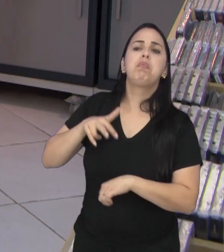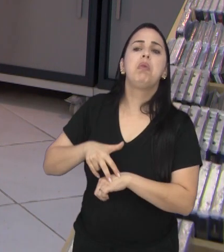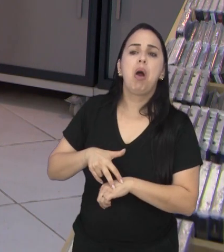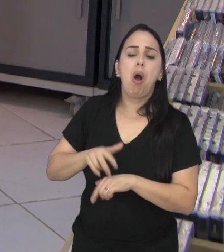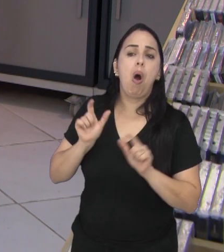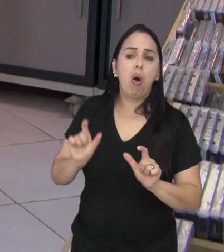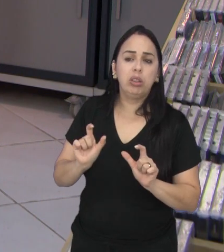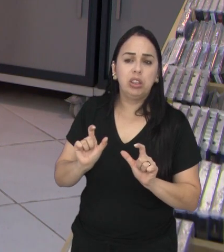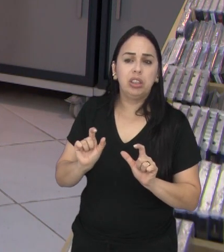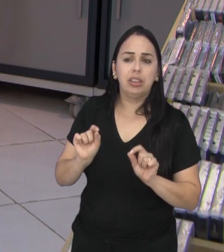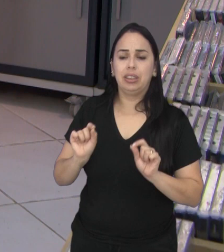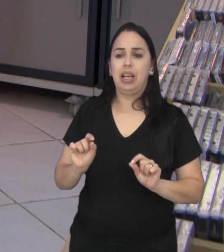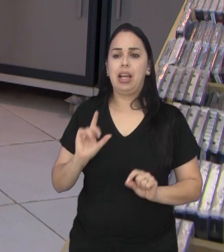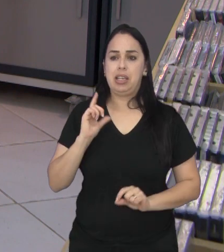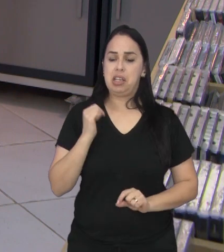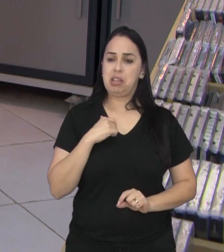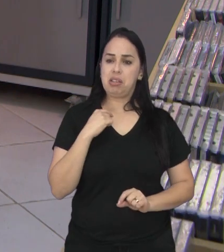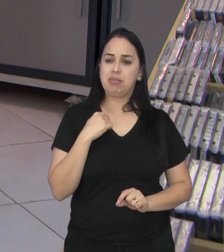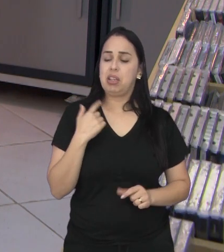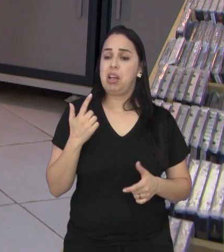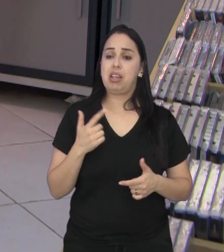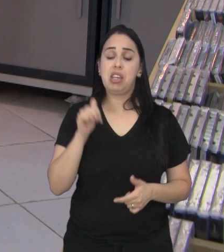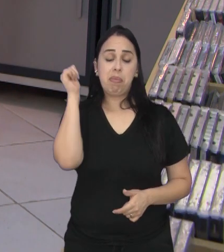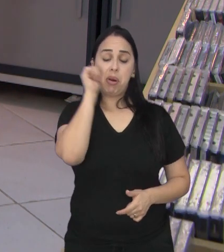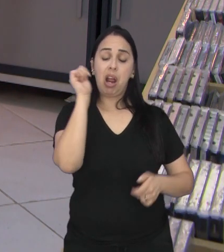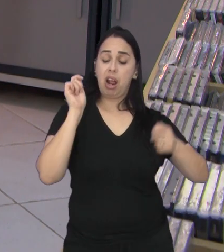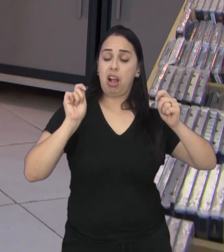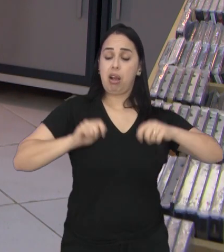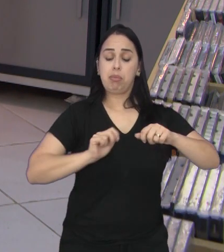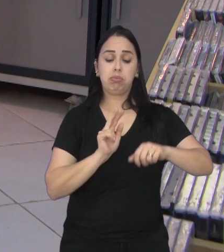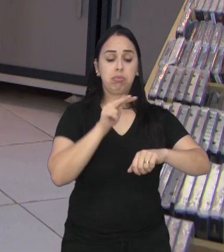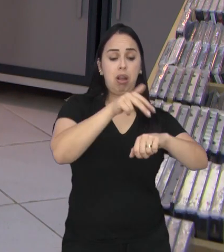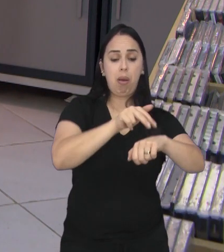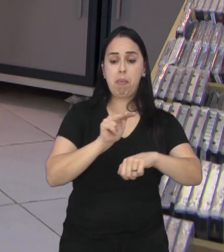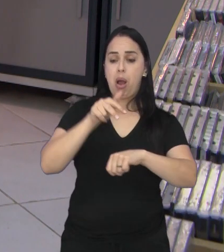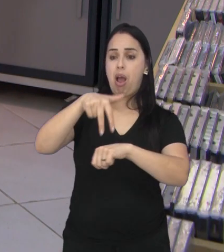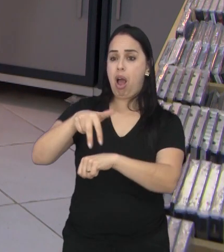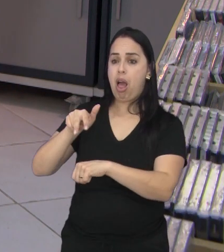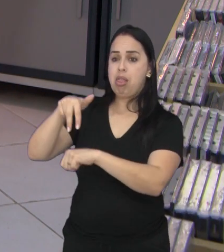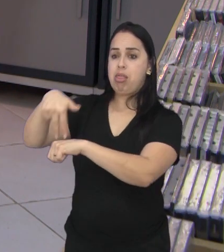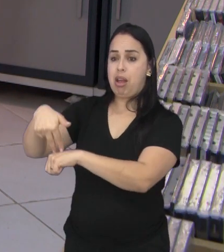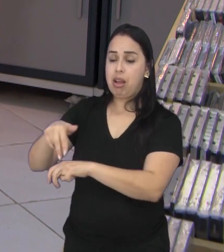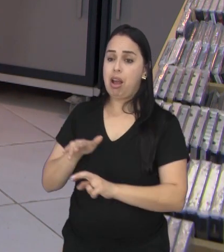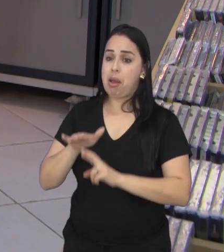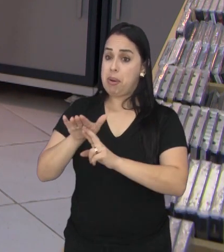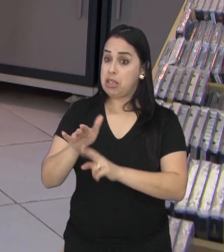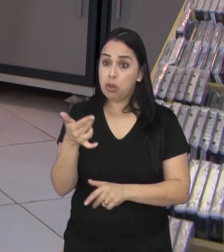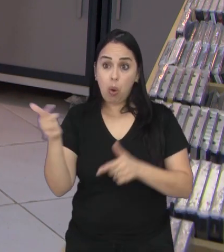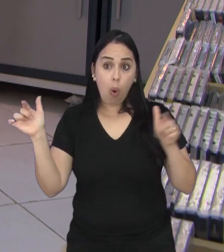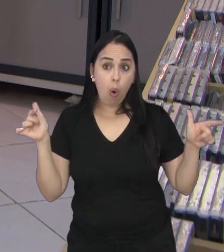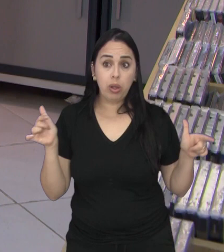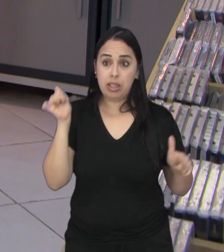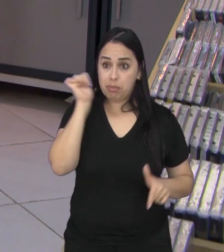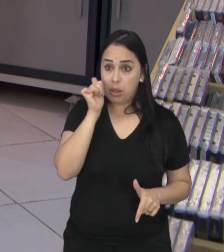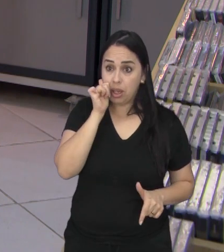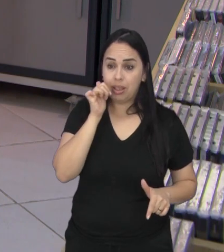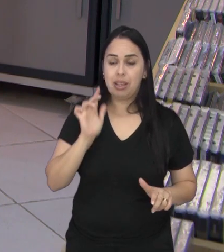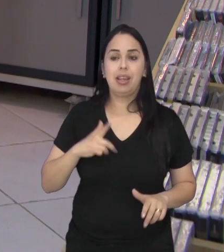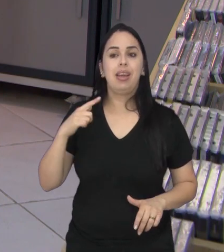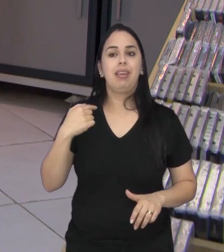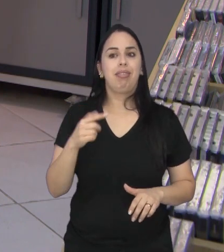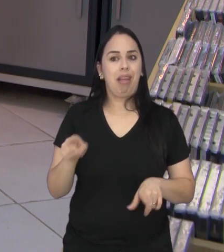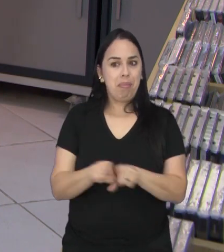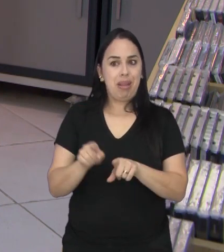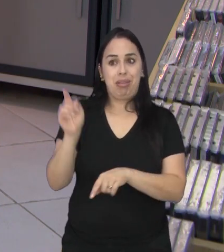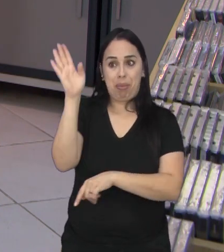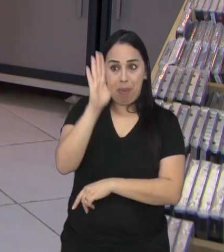se perguntando onde é o nosso lugar, né? E o lugar da mulher é onde ela se sentir confortável, é representando outras mulheres. Até porque somos maioria. Sim,